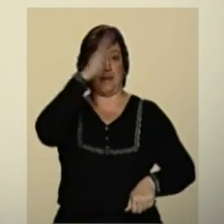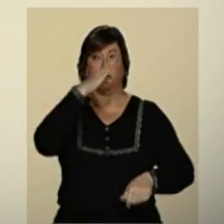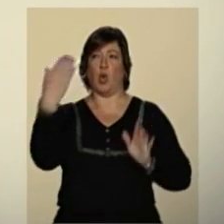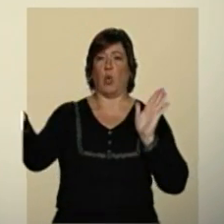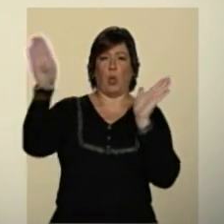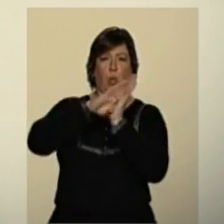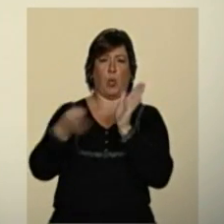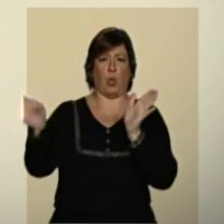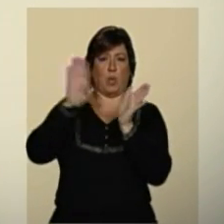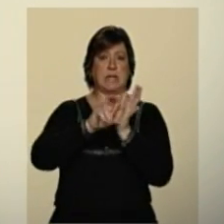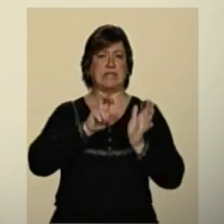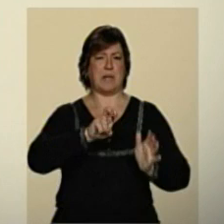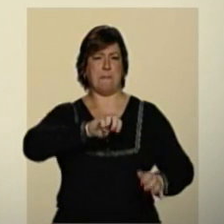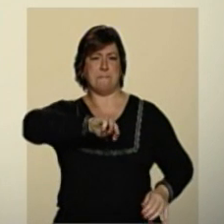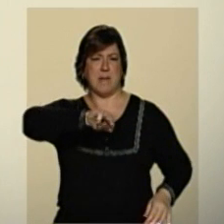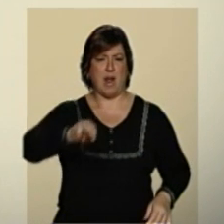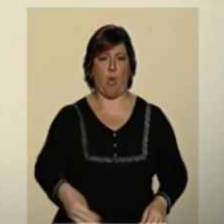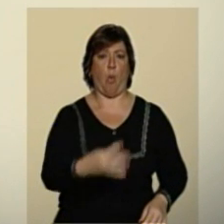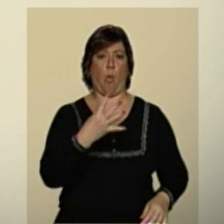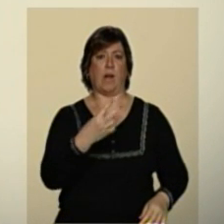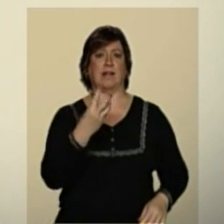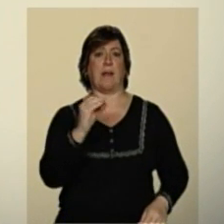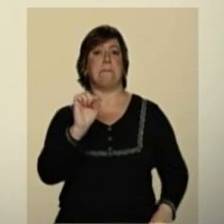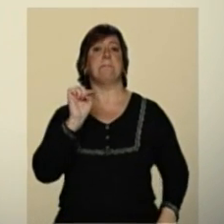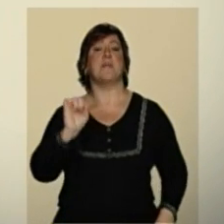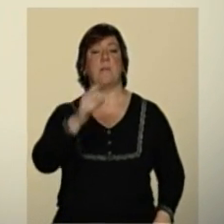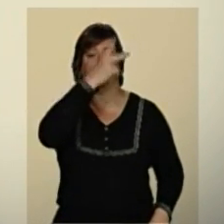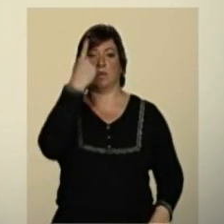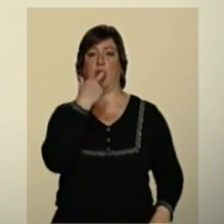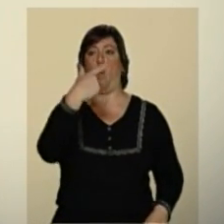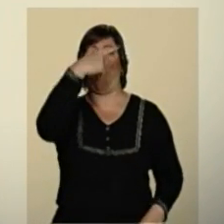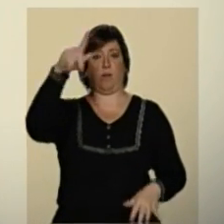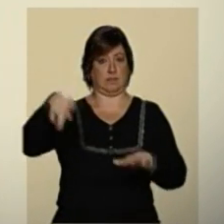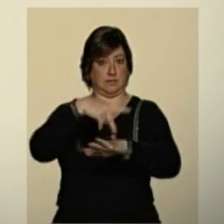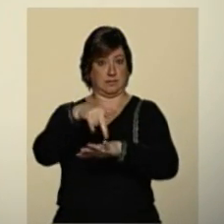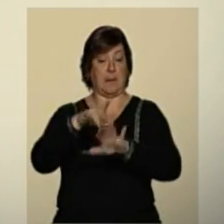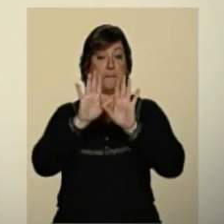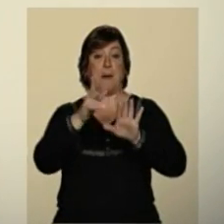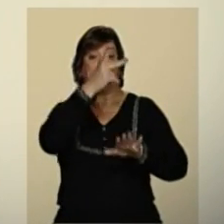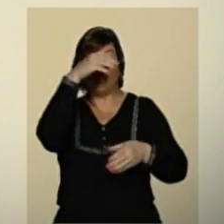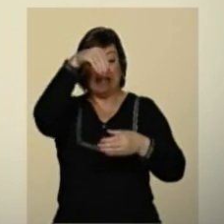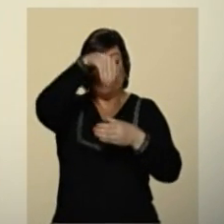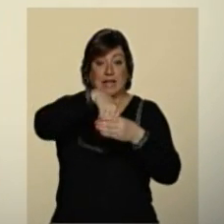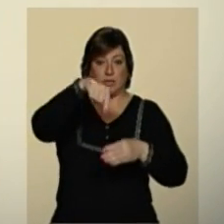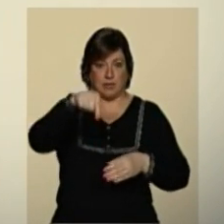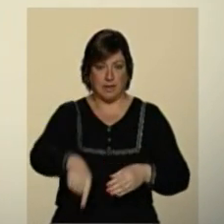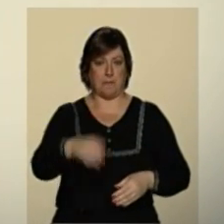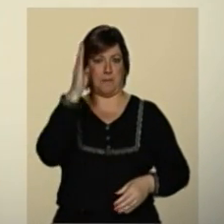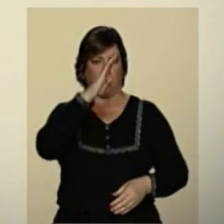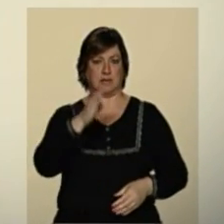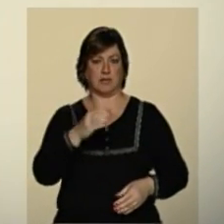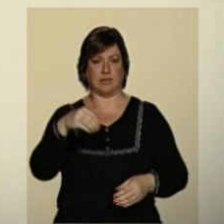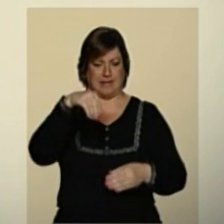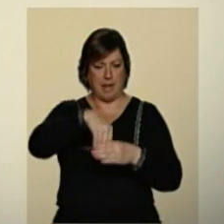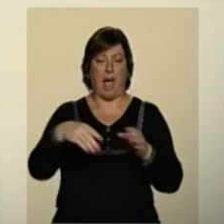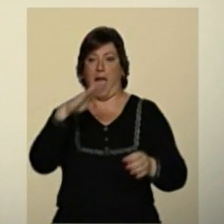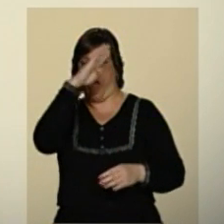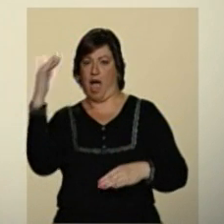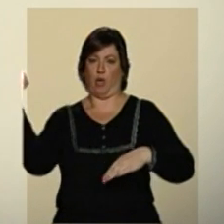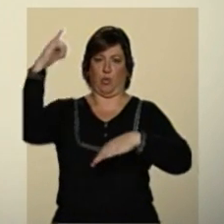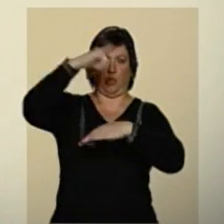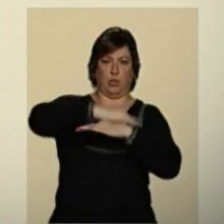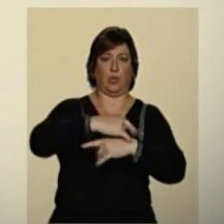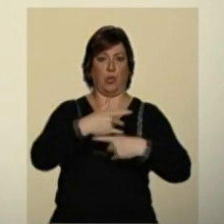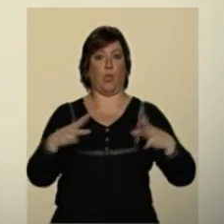5 mil estrangeiros já os desembarques domésticos de avião aqui dentro do